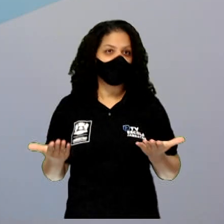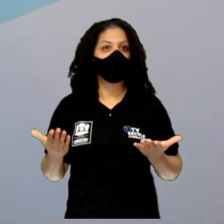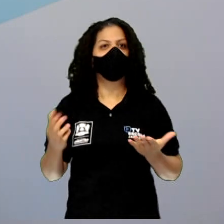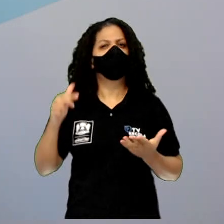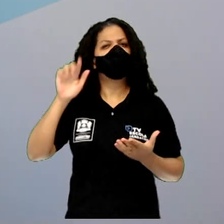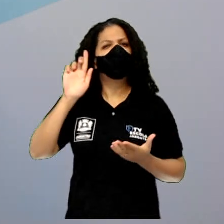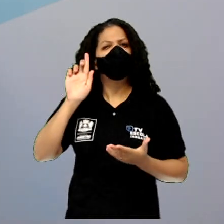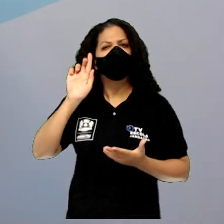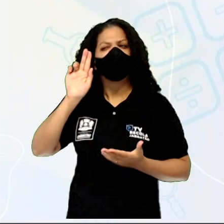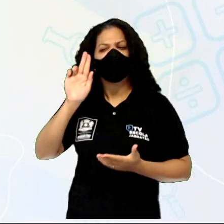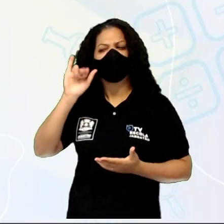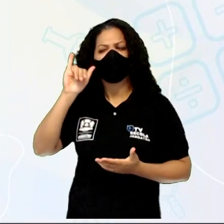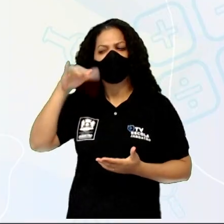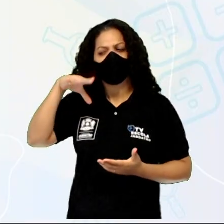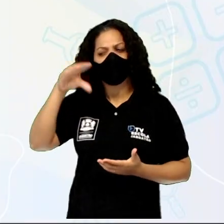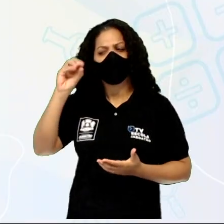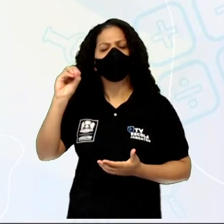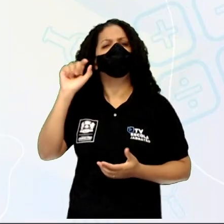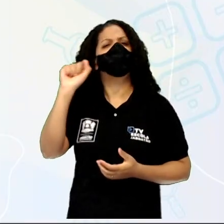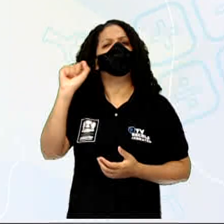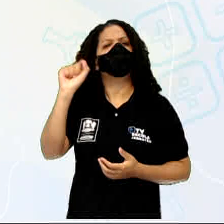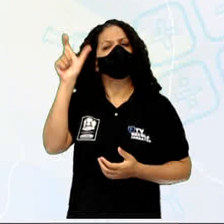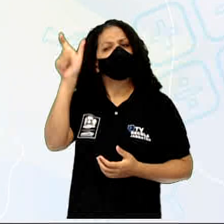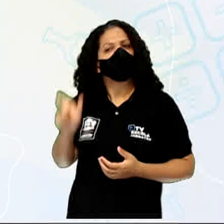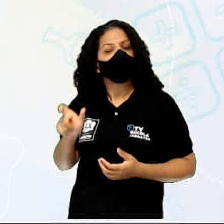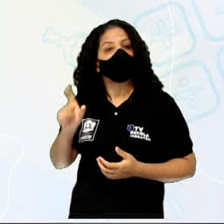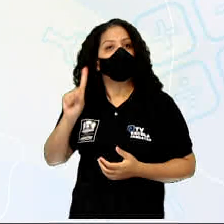simpático senhor que nós vemos aqui na foto.